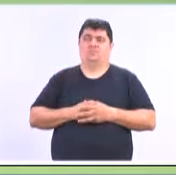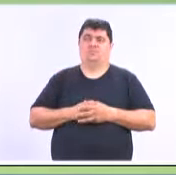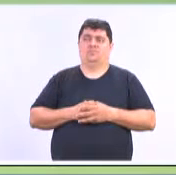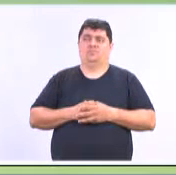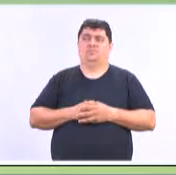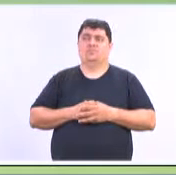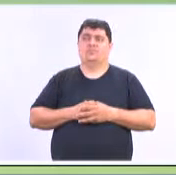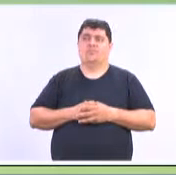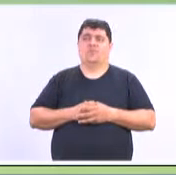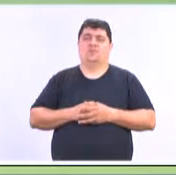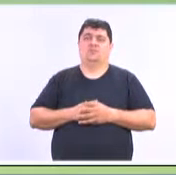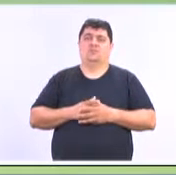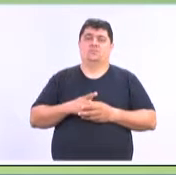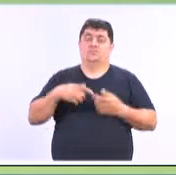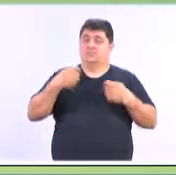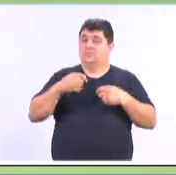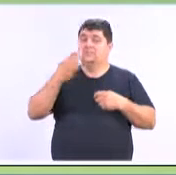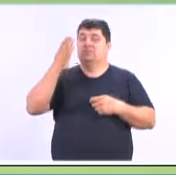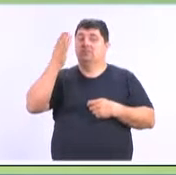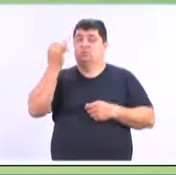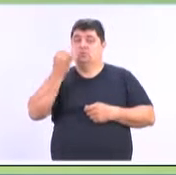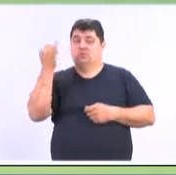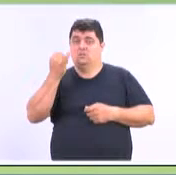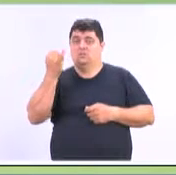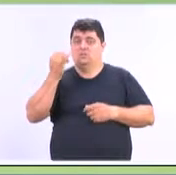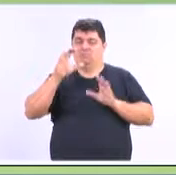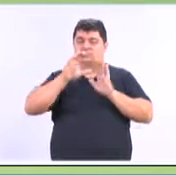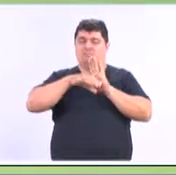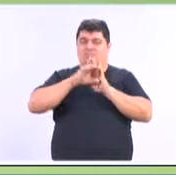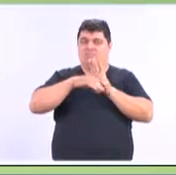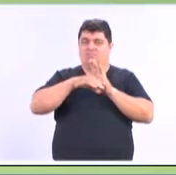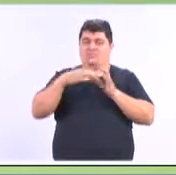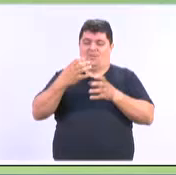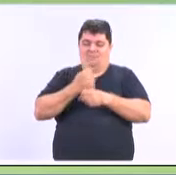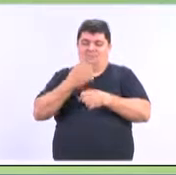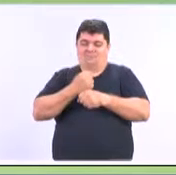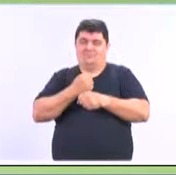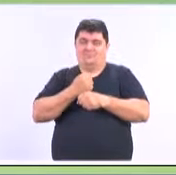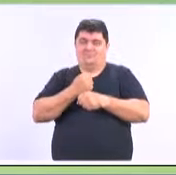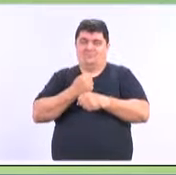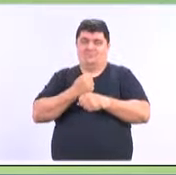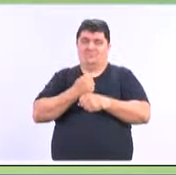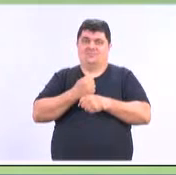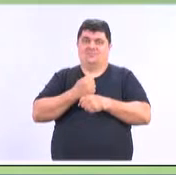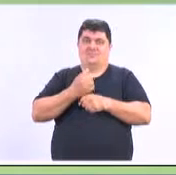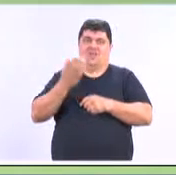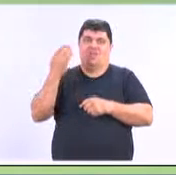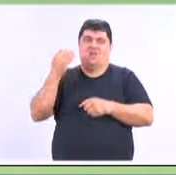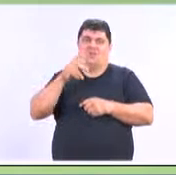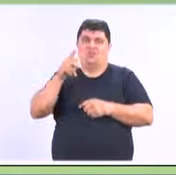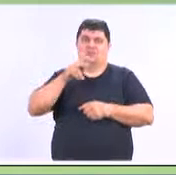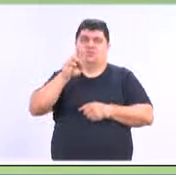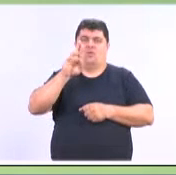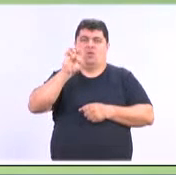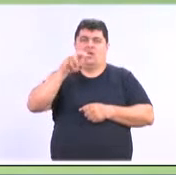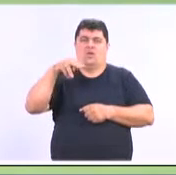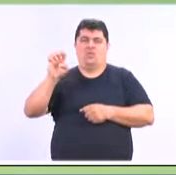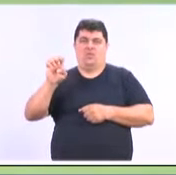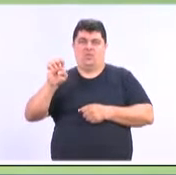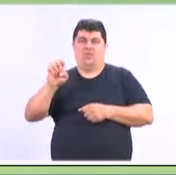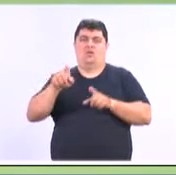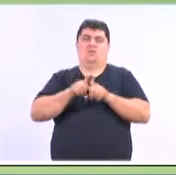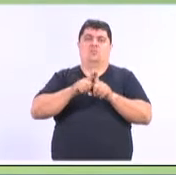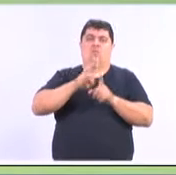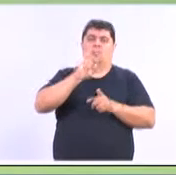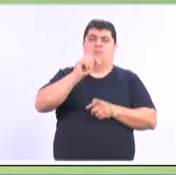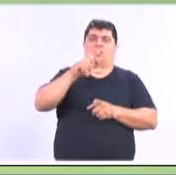A gente tem que remeter ao conceito de contabilidade na visão funcional do professor René e do professor